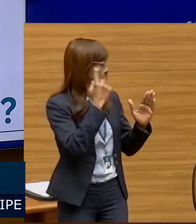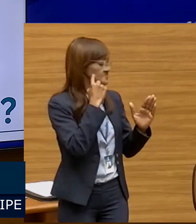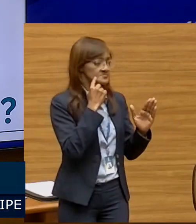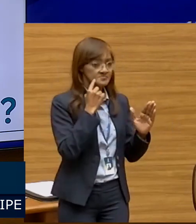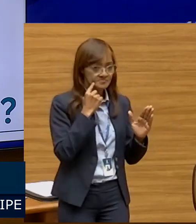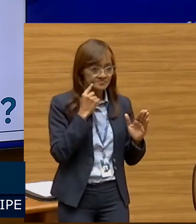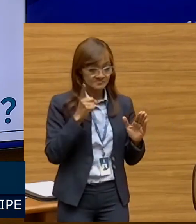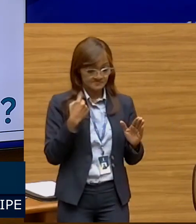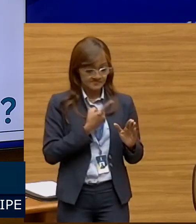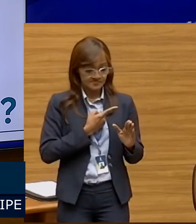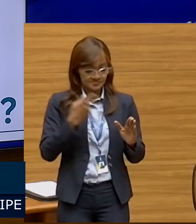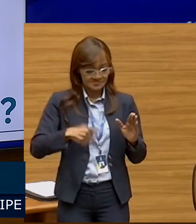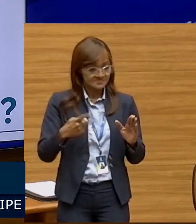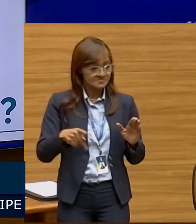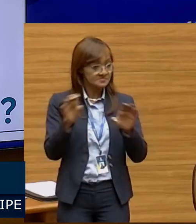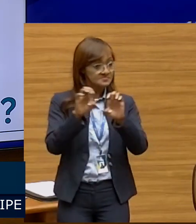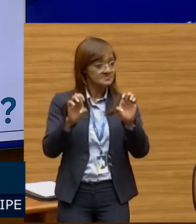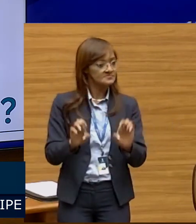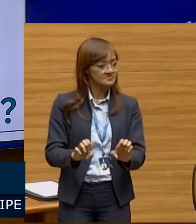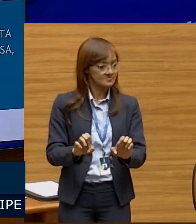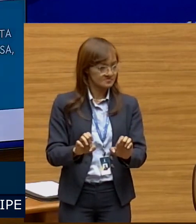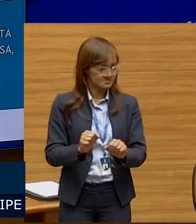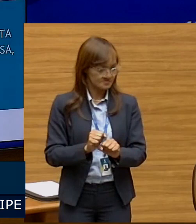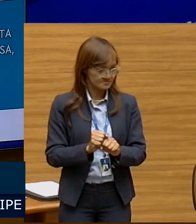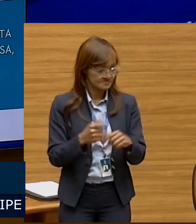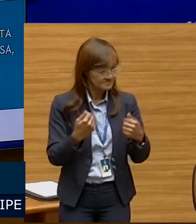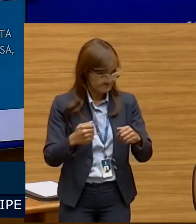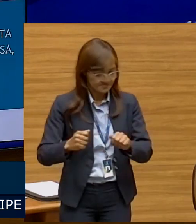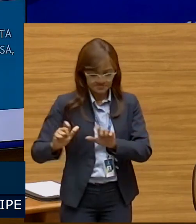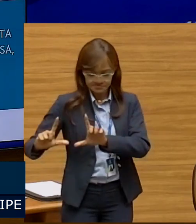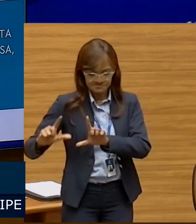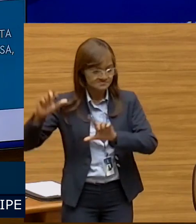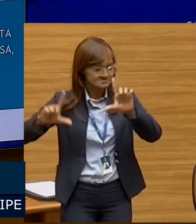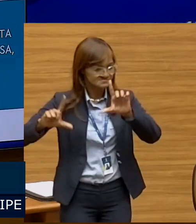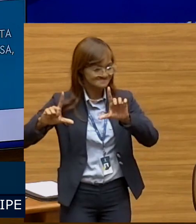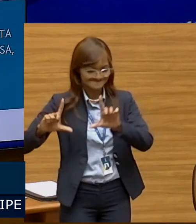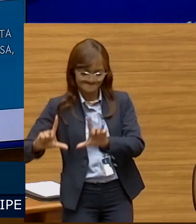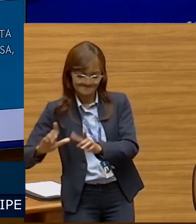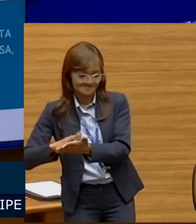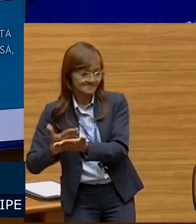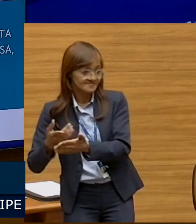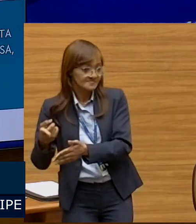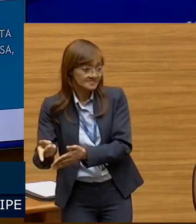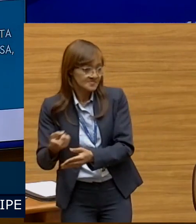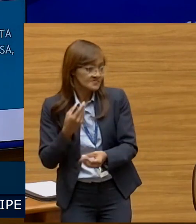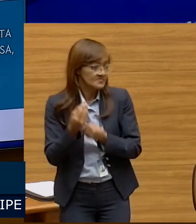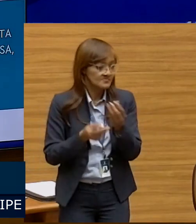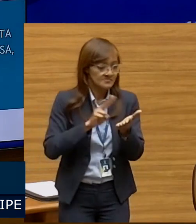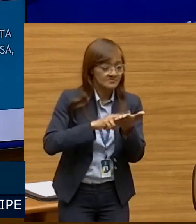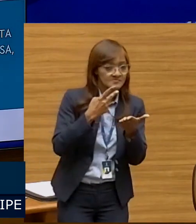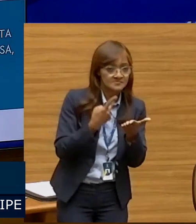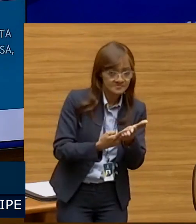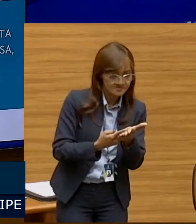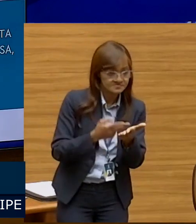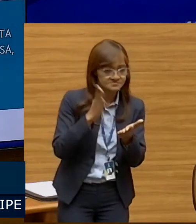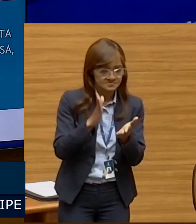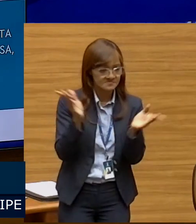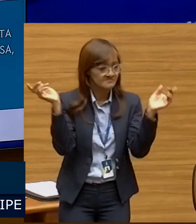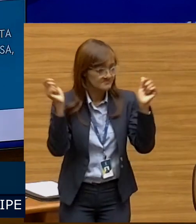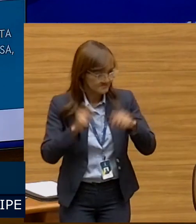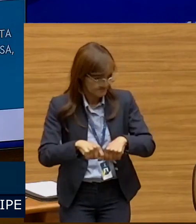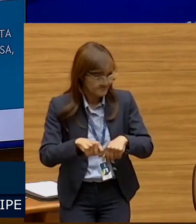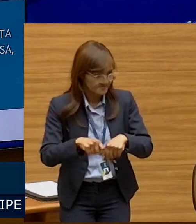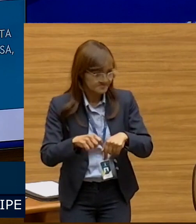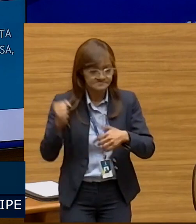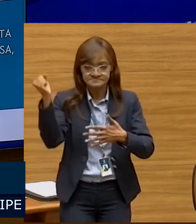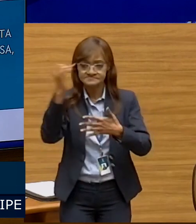fala de estruturas aqui. Acessibilidade da estrutura. Ele compete para ele interpretar ou traduzir de uma língua para outra, pode ser de língua